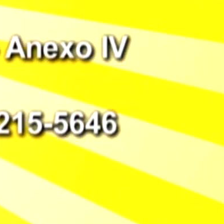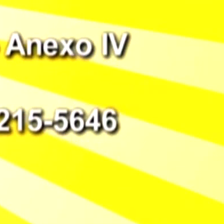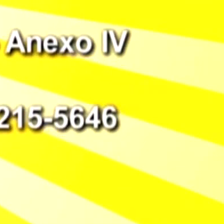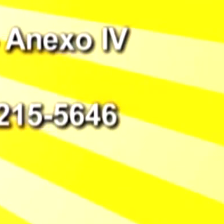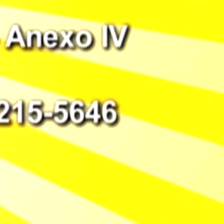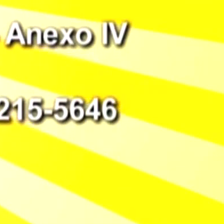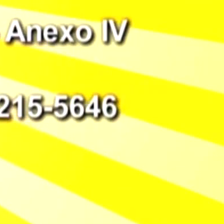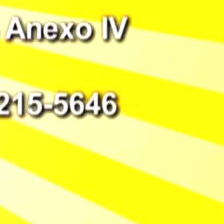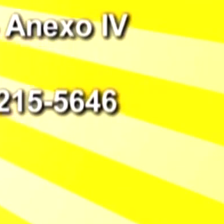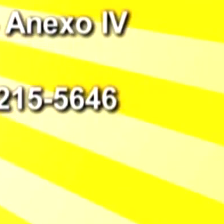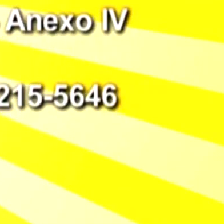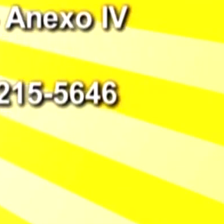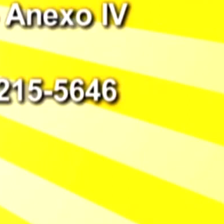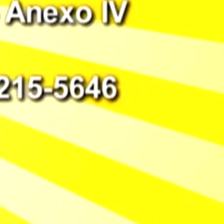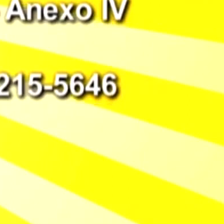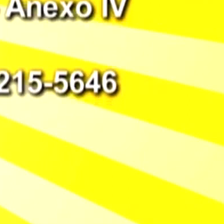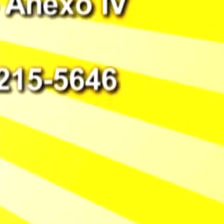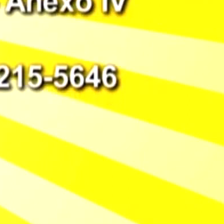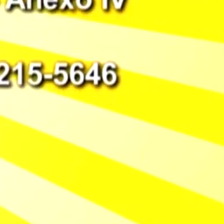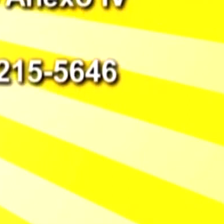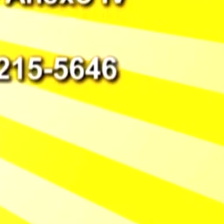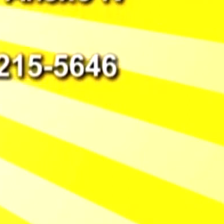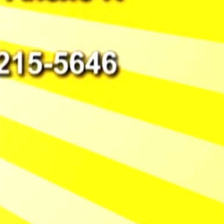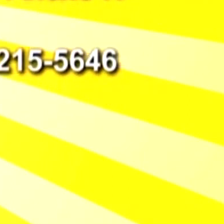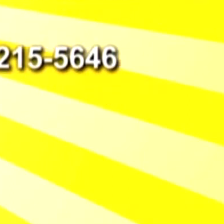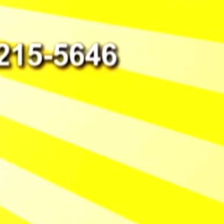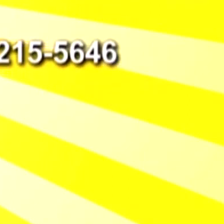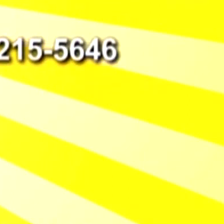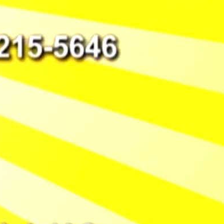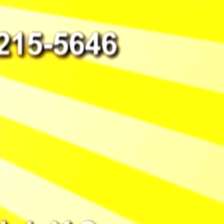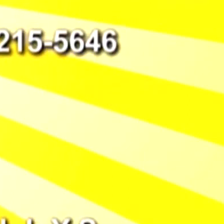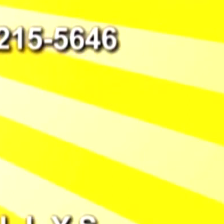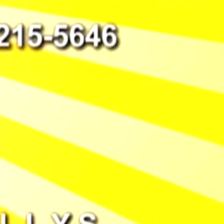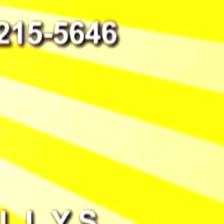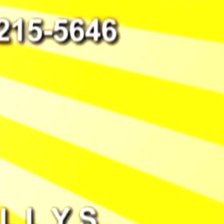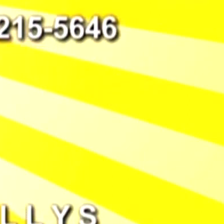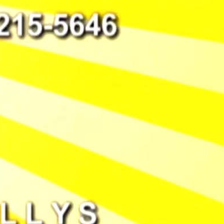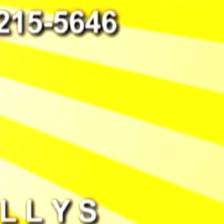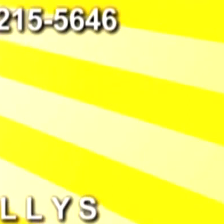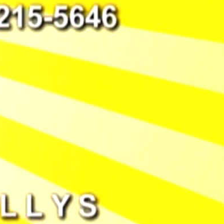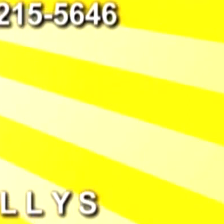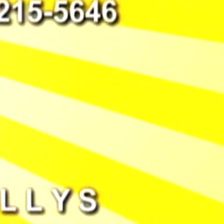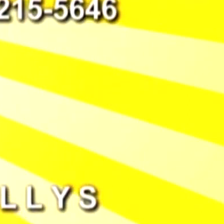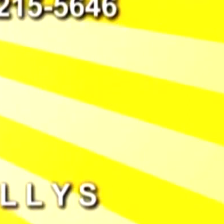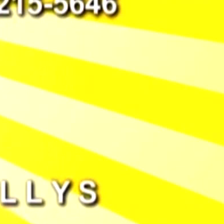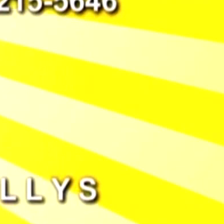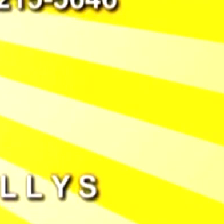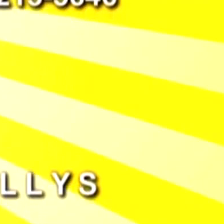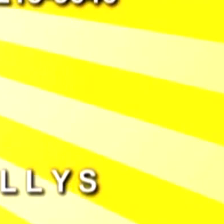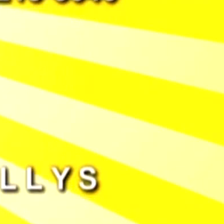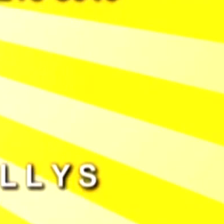Federal telefone de contato código deárea 61 3215 5646